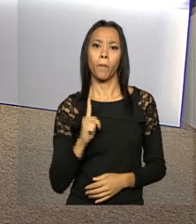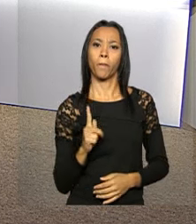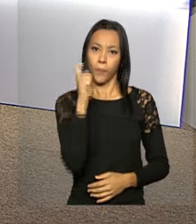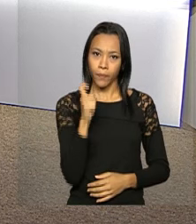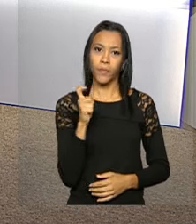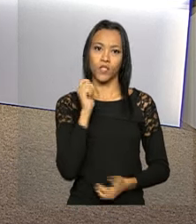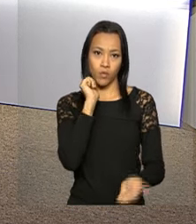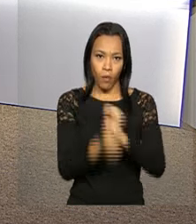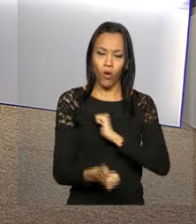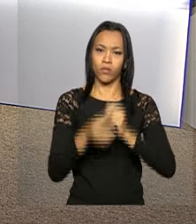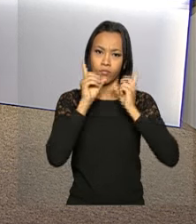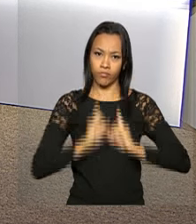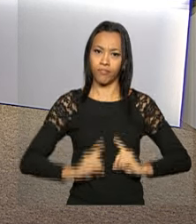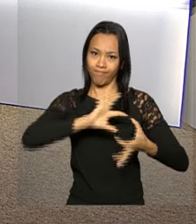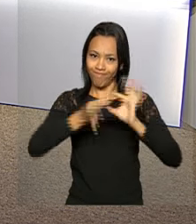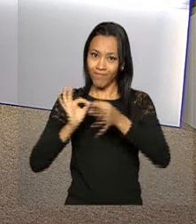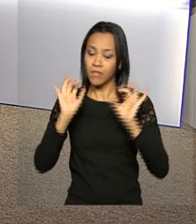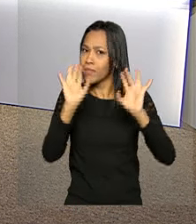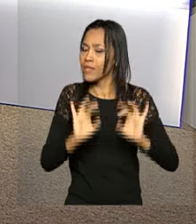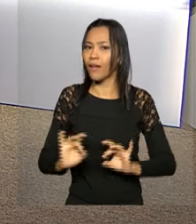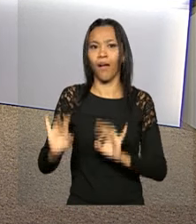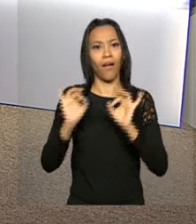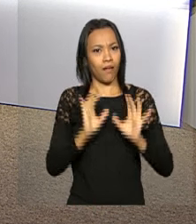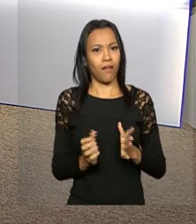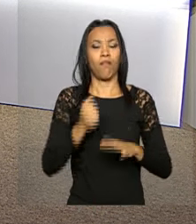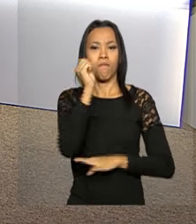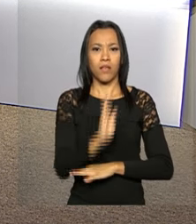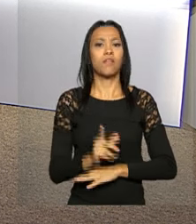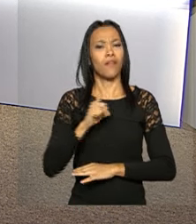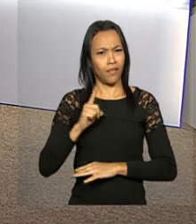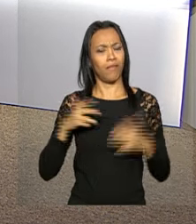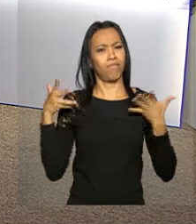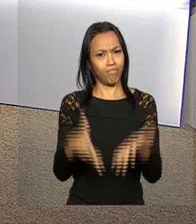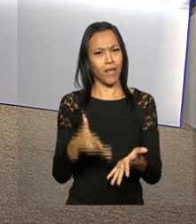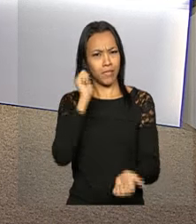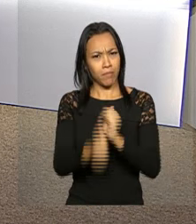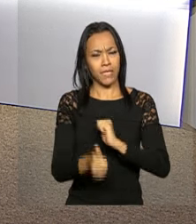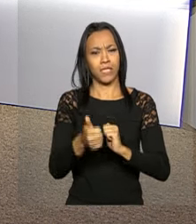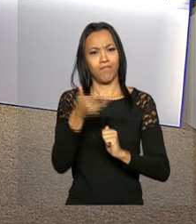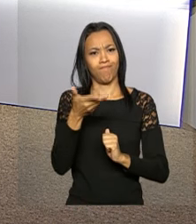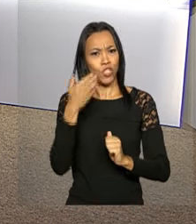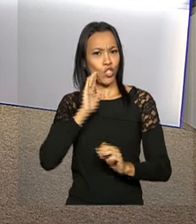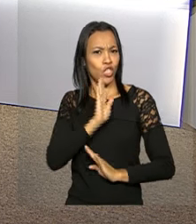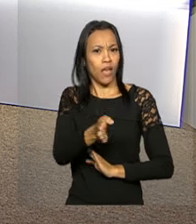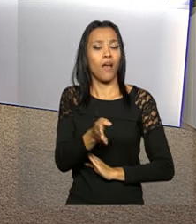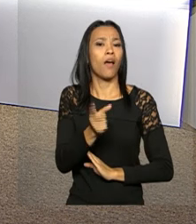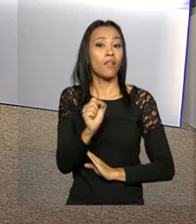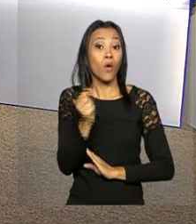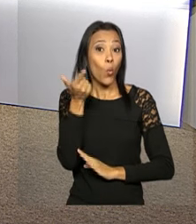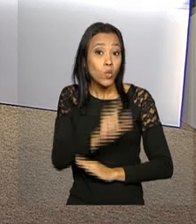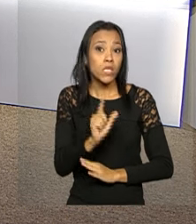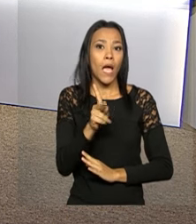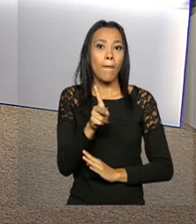paralímpico vive um momento especial. Pela primeira vez, o Brasil terá para atletas classificados de forma direta ao alcançar a